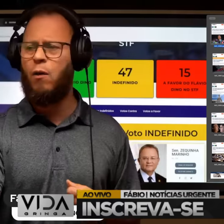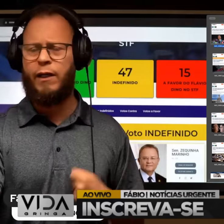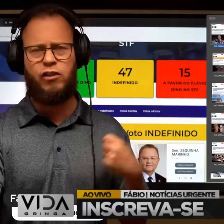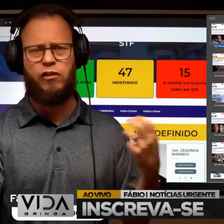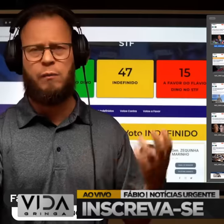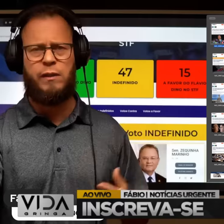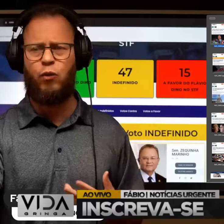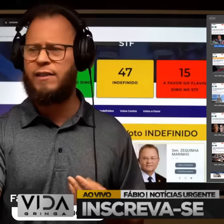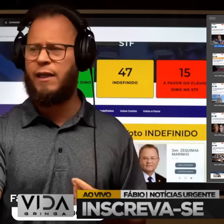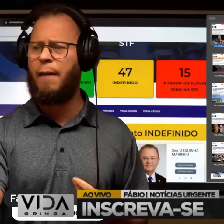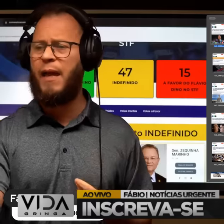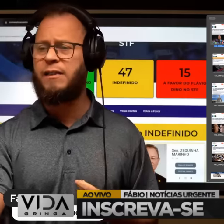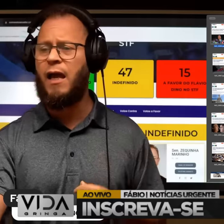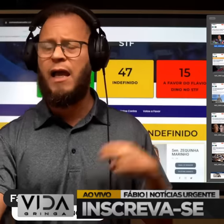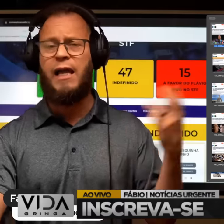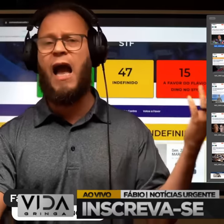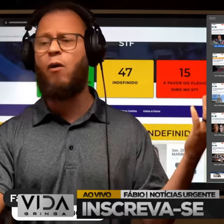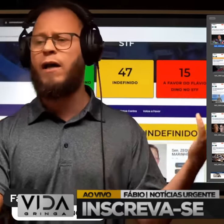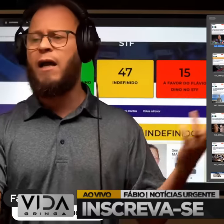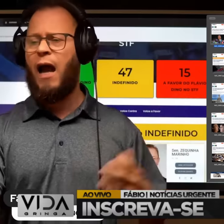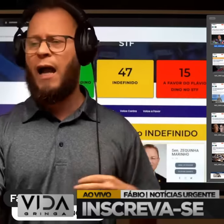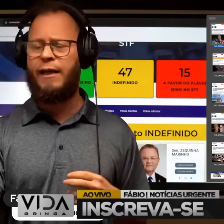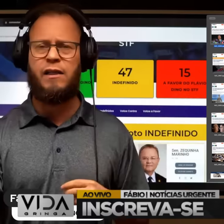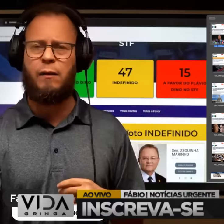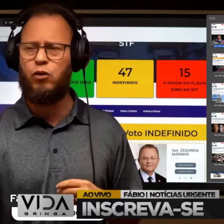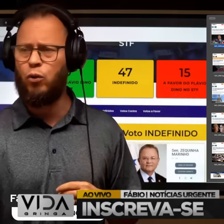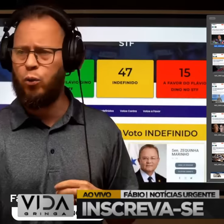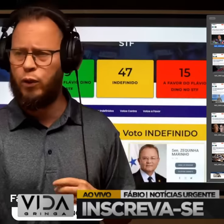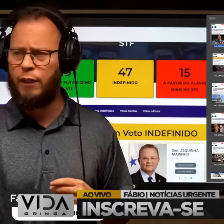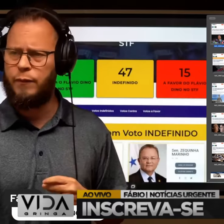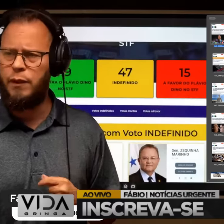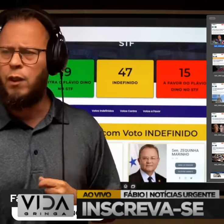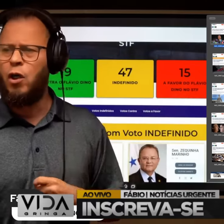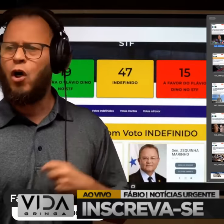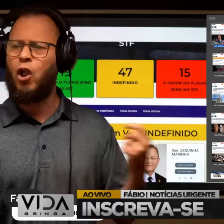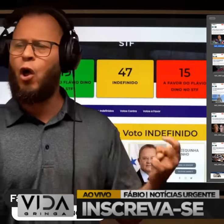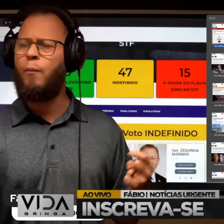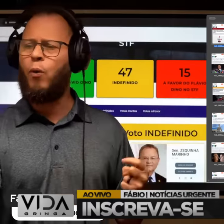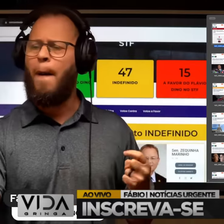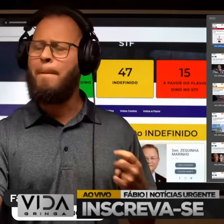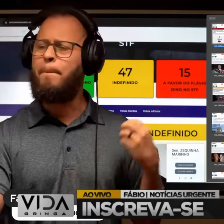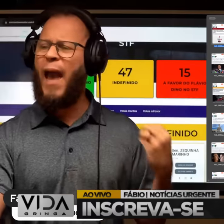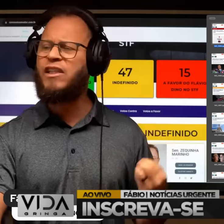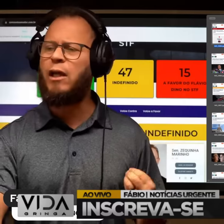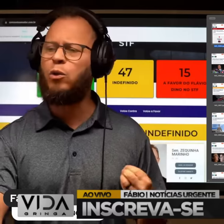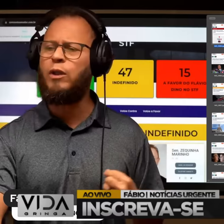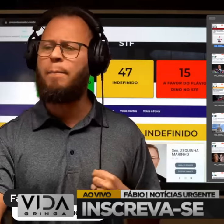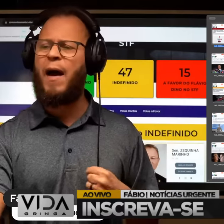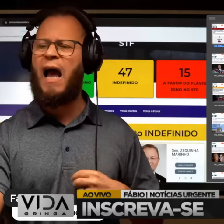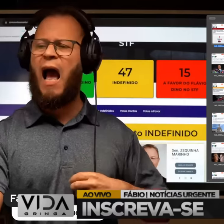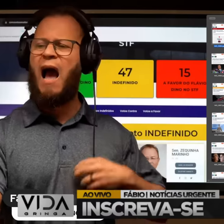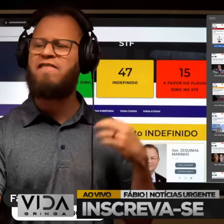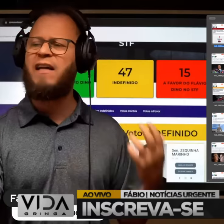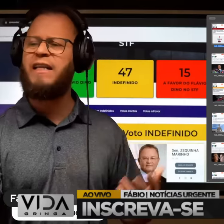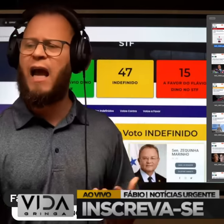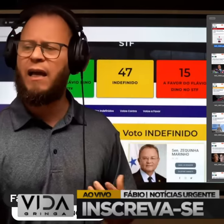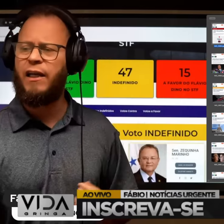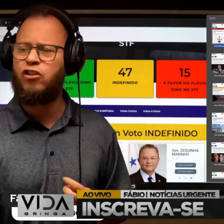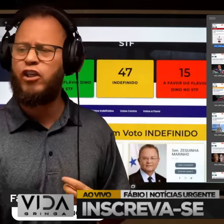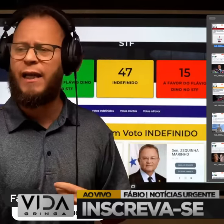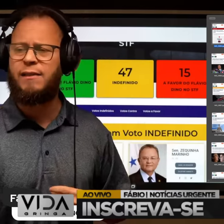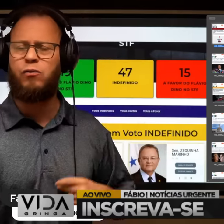Noel, acreditamos em mula sem cabeça e agora acreditamos no Lula. Globo, pede a Lula para